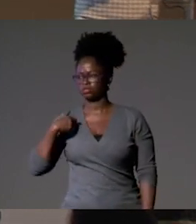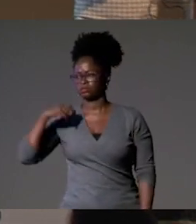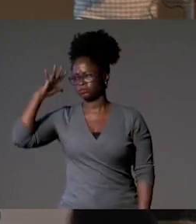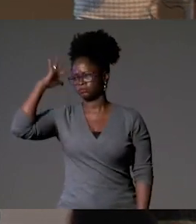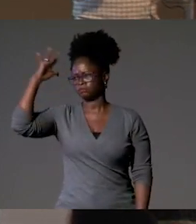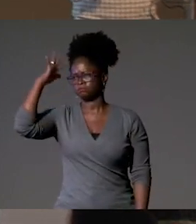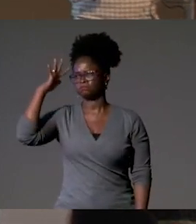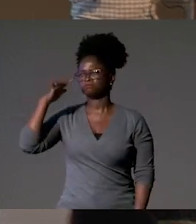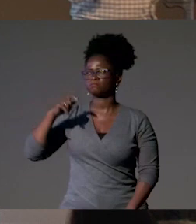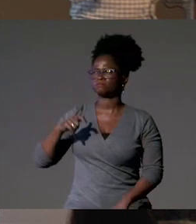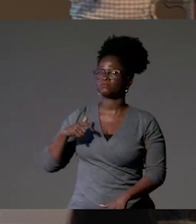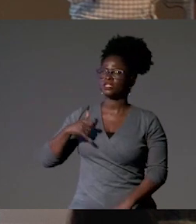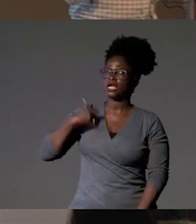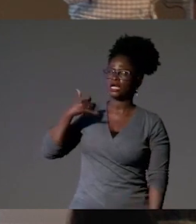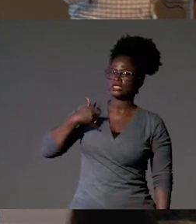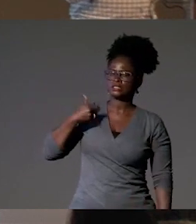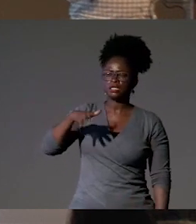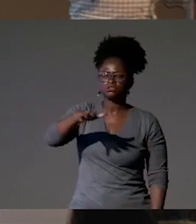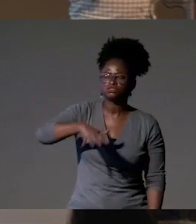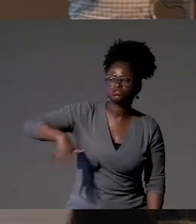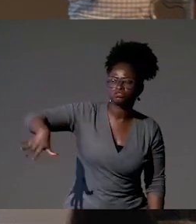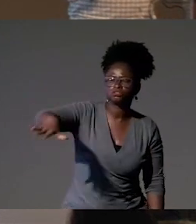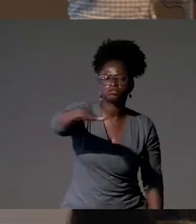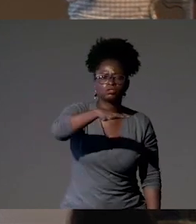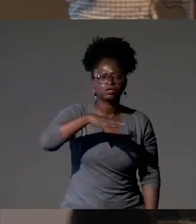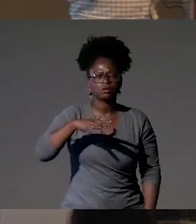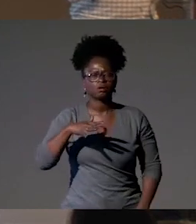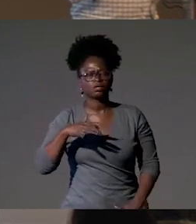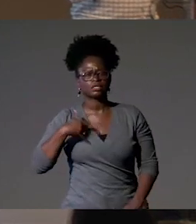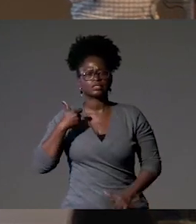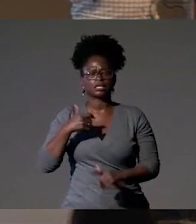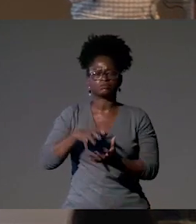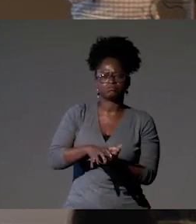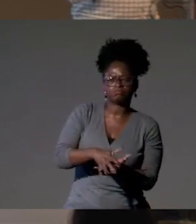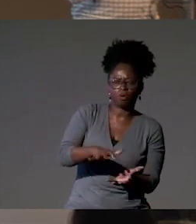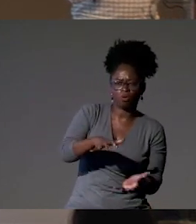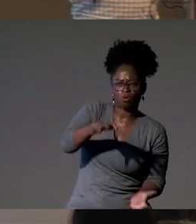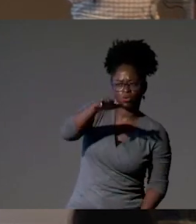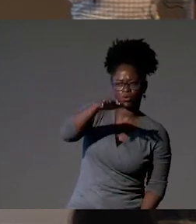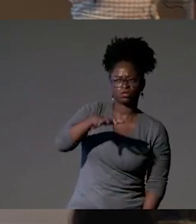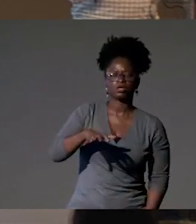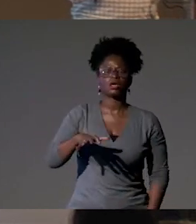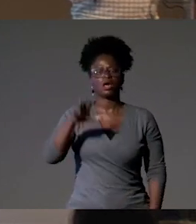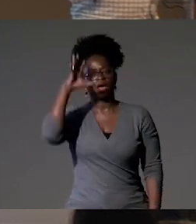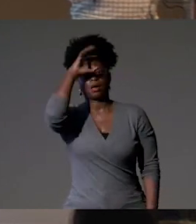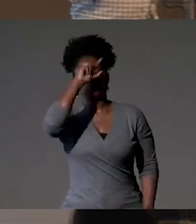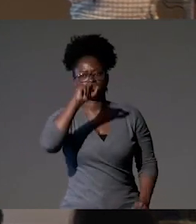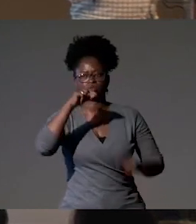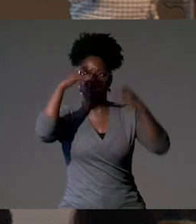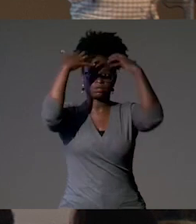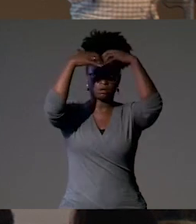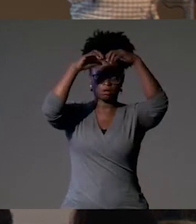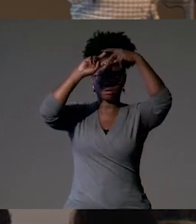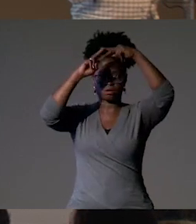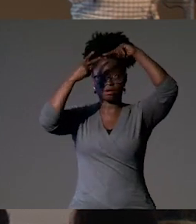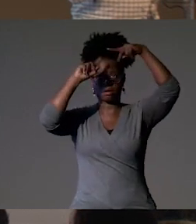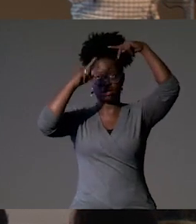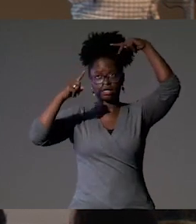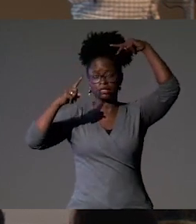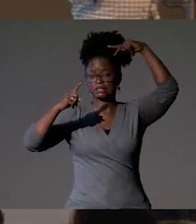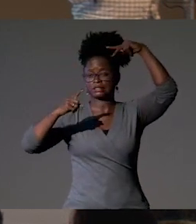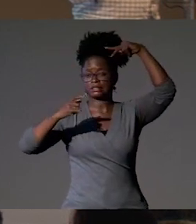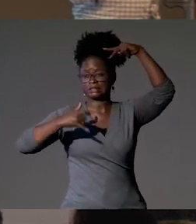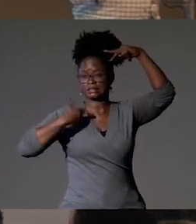conseguir calcular bem a idade da plateia. Porque assim, o pessoal de meia idade mais velho aprendeu que neurônio não se reproduzia na idade